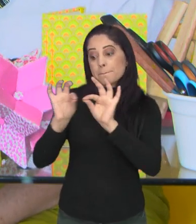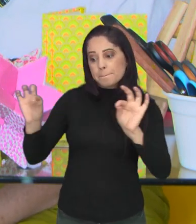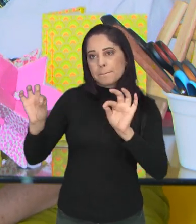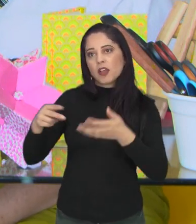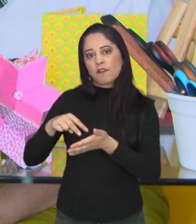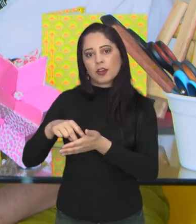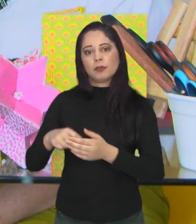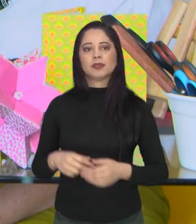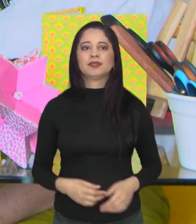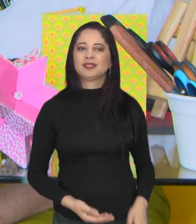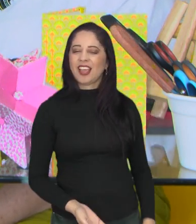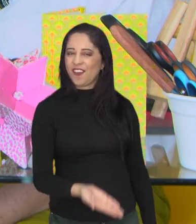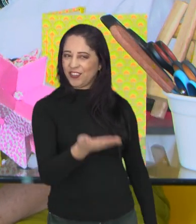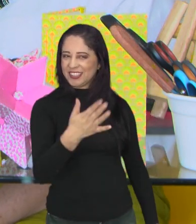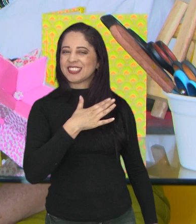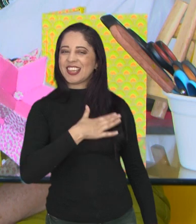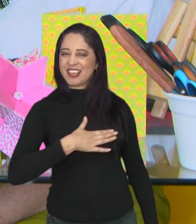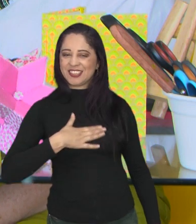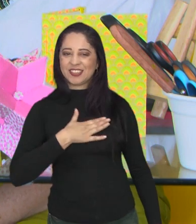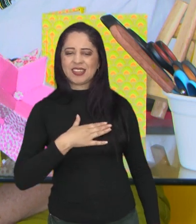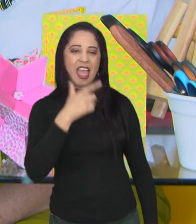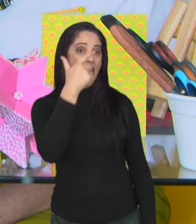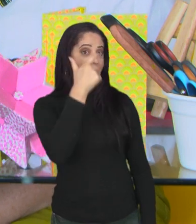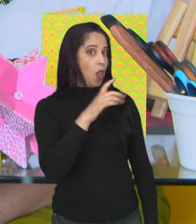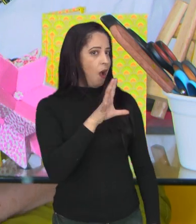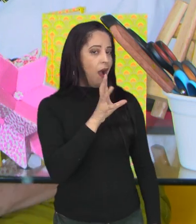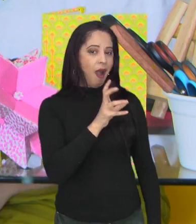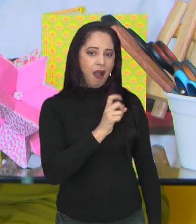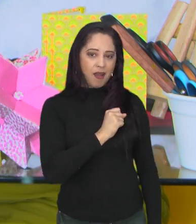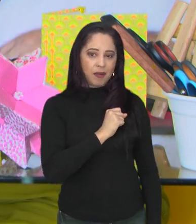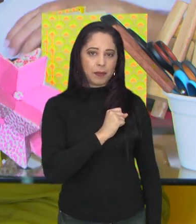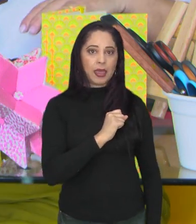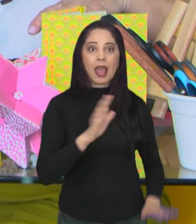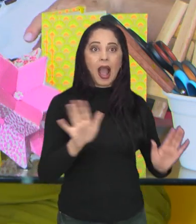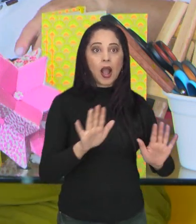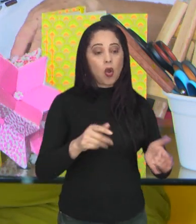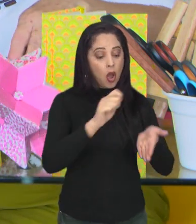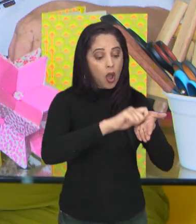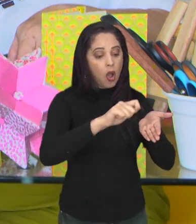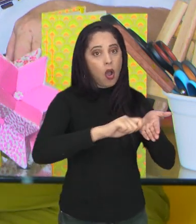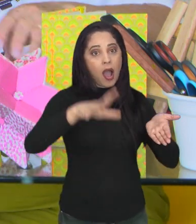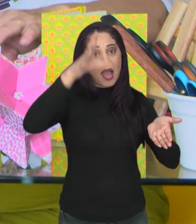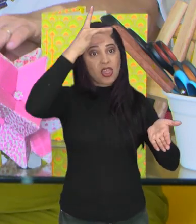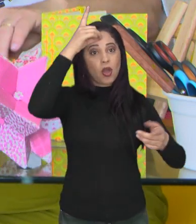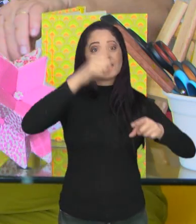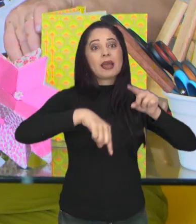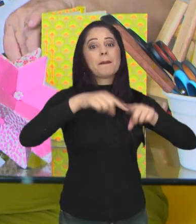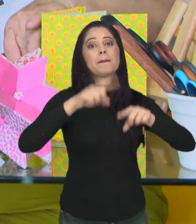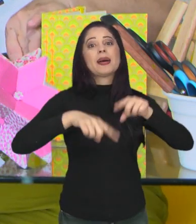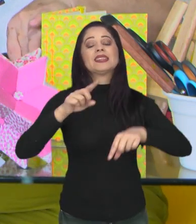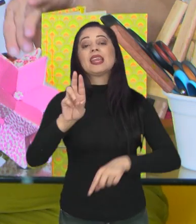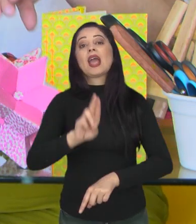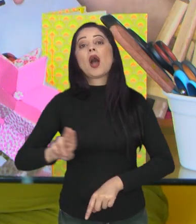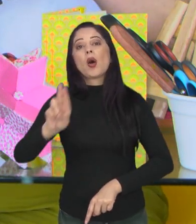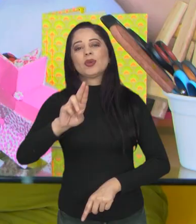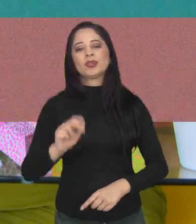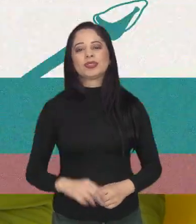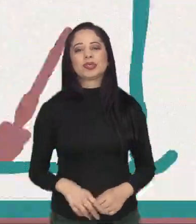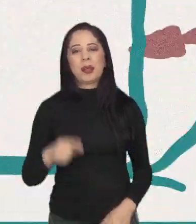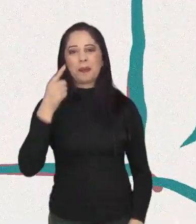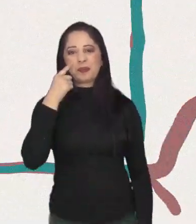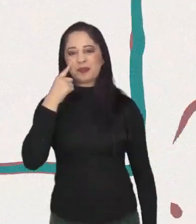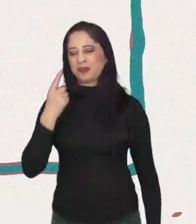eu acho que vocês gostaram né Eu Amei viu Ana Júlia então anota aí os materiais que a gente vai utilizar